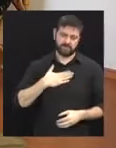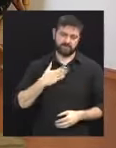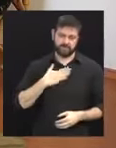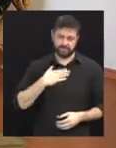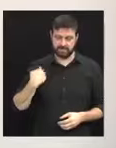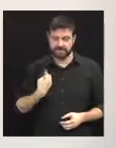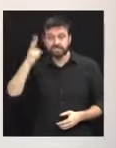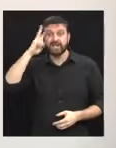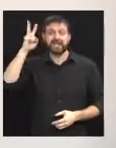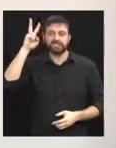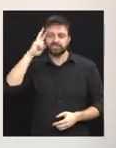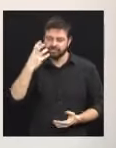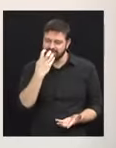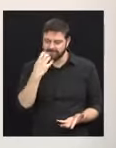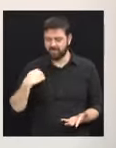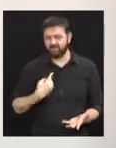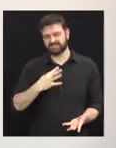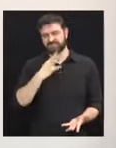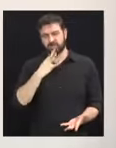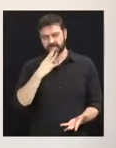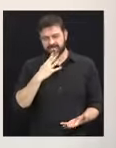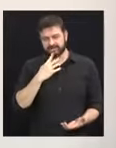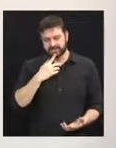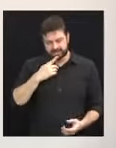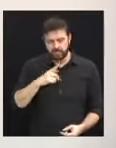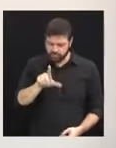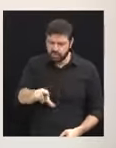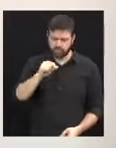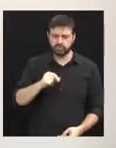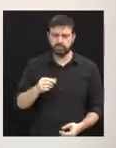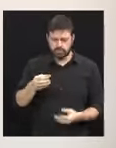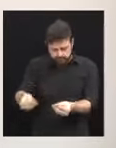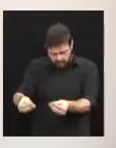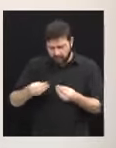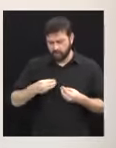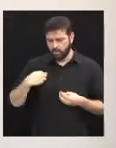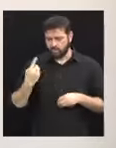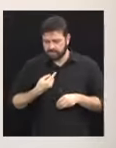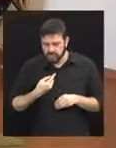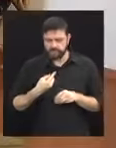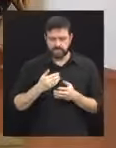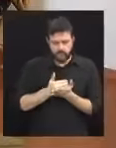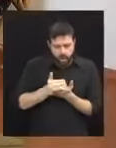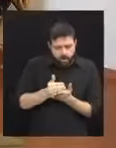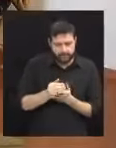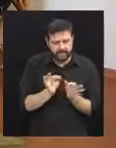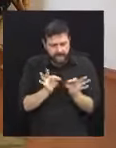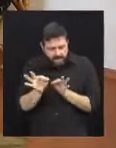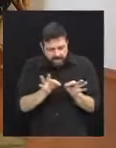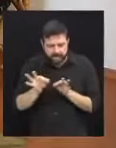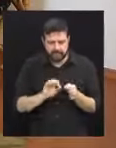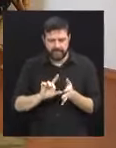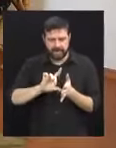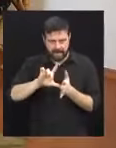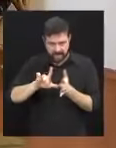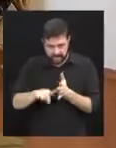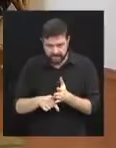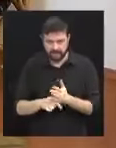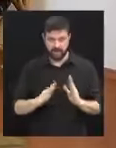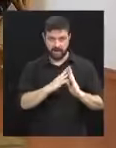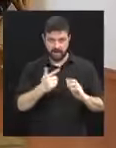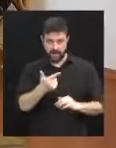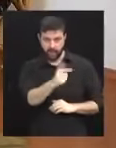história daquele animal. Então a gente prefere que ele volte e que a gente reencaminhe ele, né, para um novo destino. Sara, você é casada e tem um